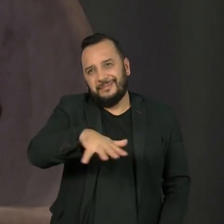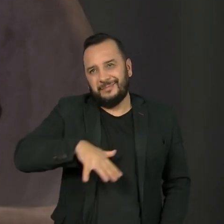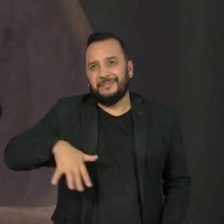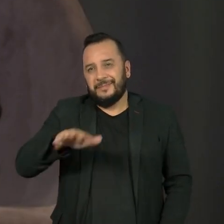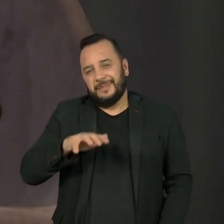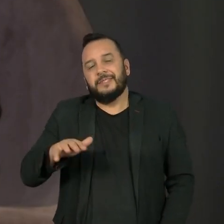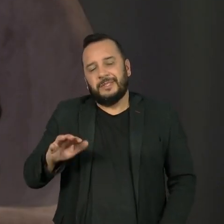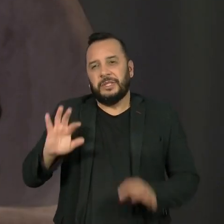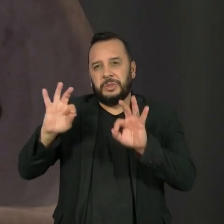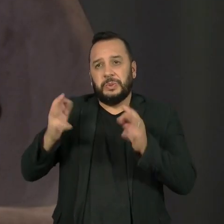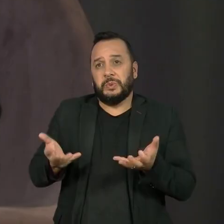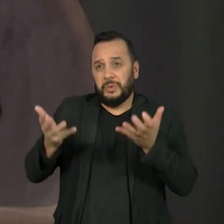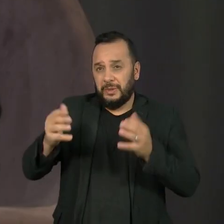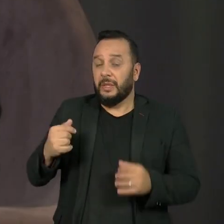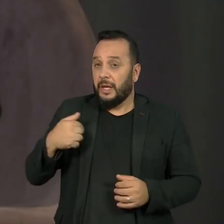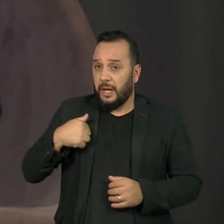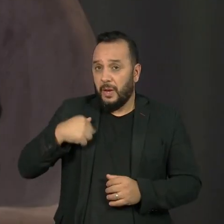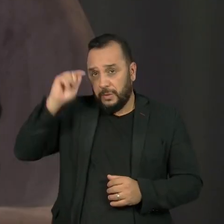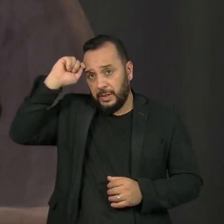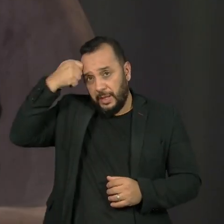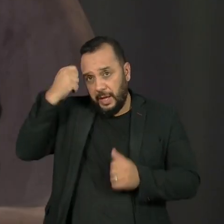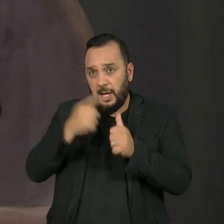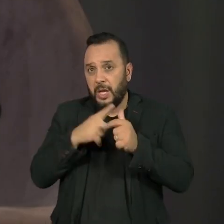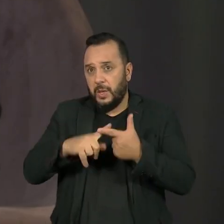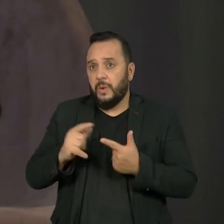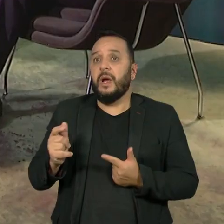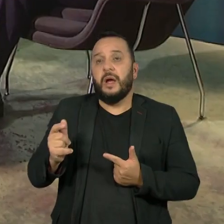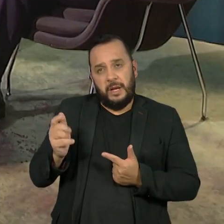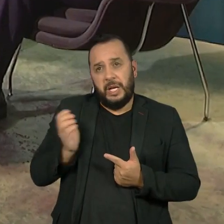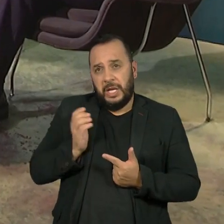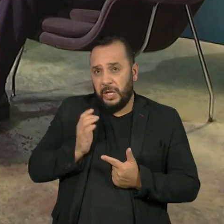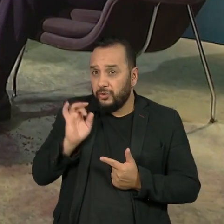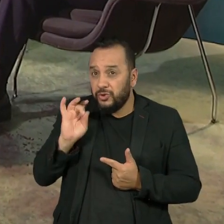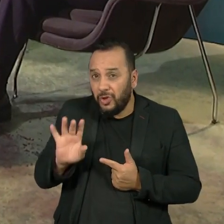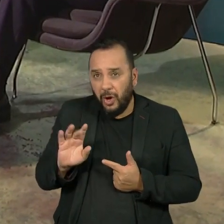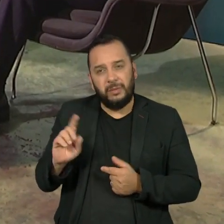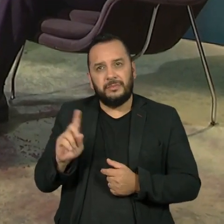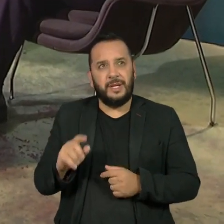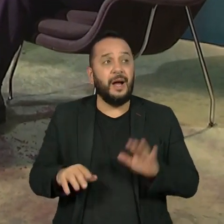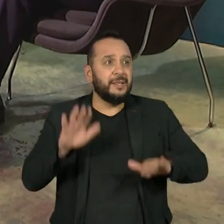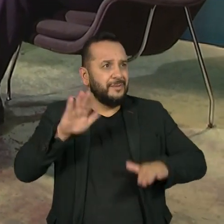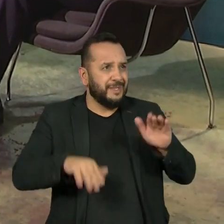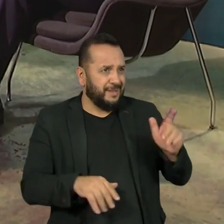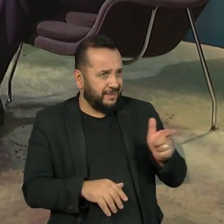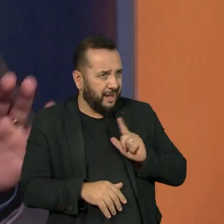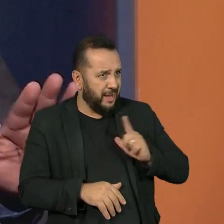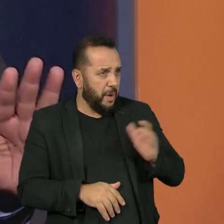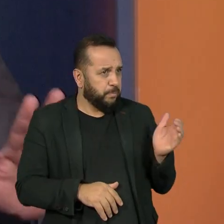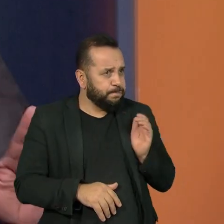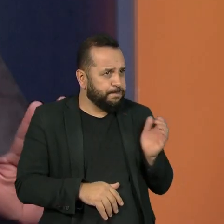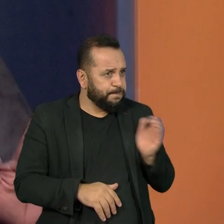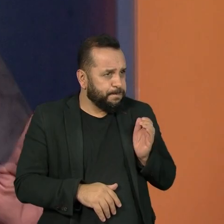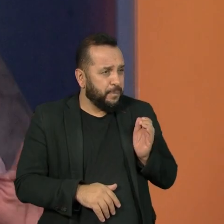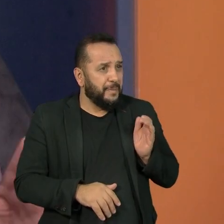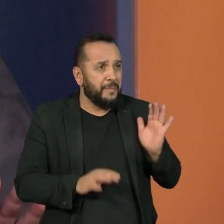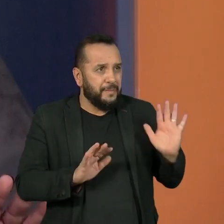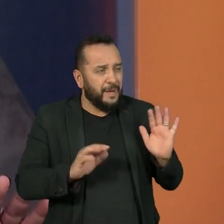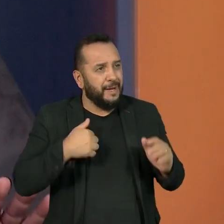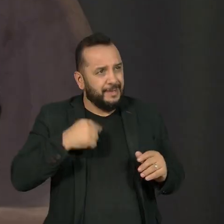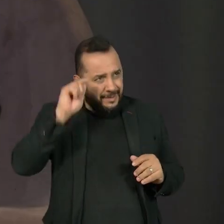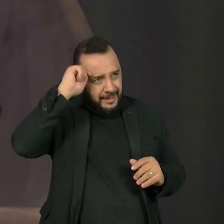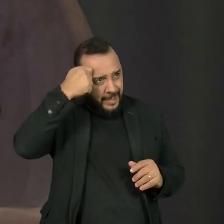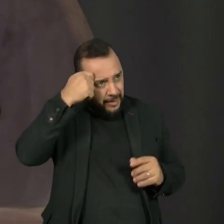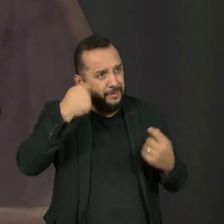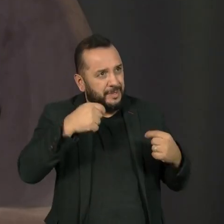não basta ser negro e rico para conseguir acessar tudo que se quer. Mesmo com muito dinheiro no bolso, sendo negro, precisa ter uma conversa